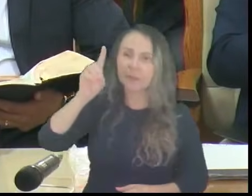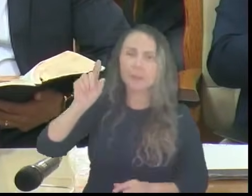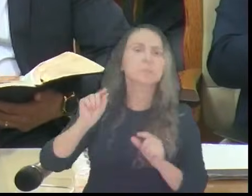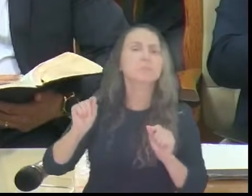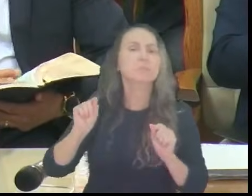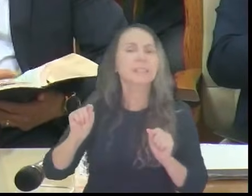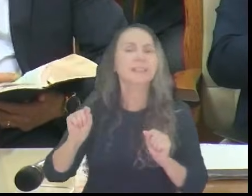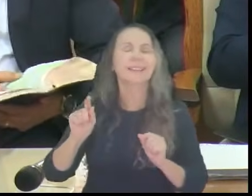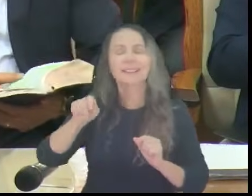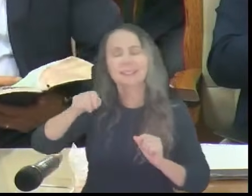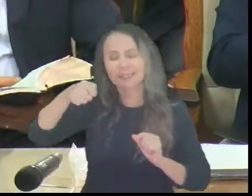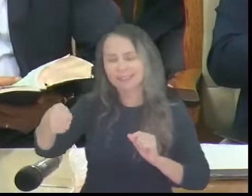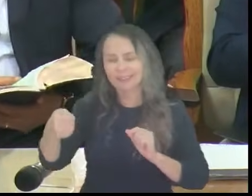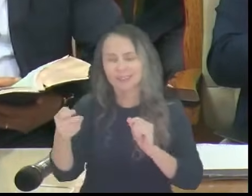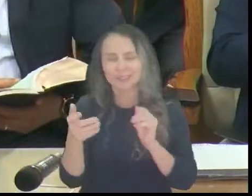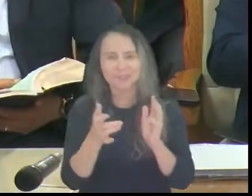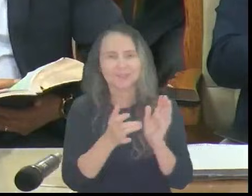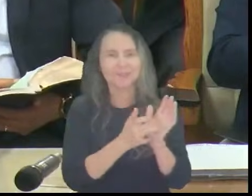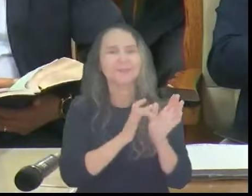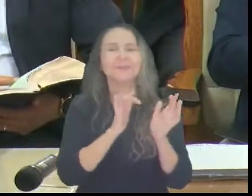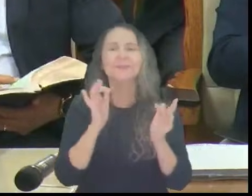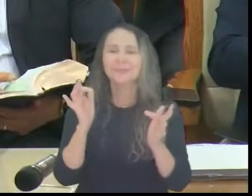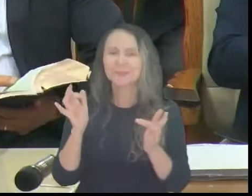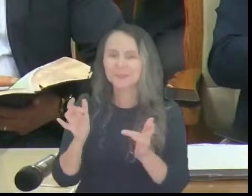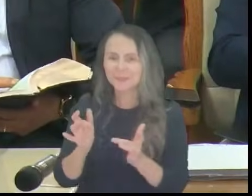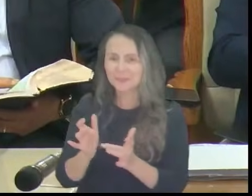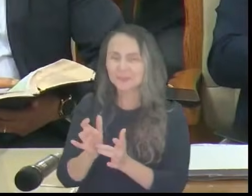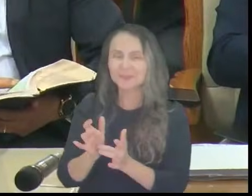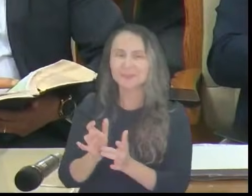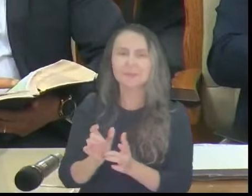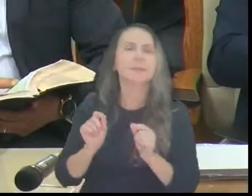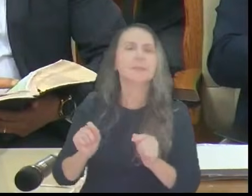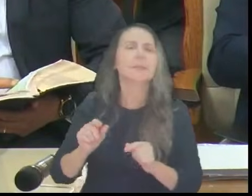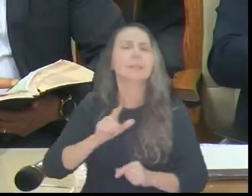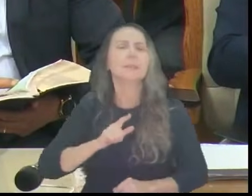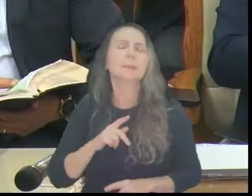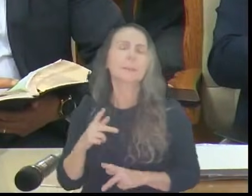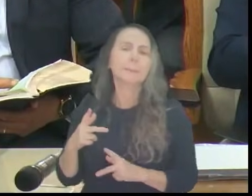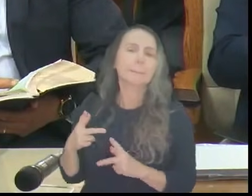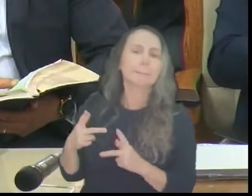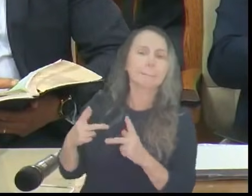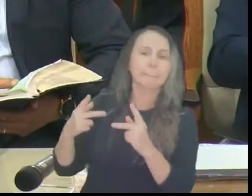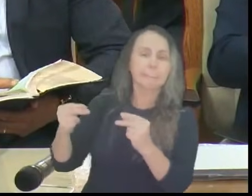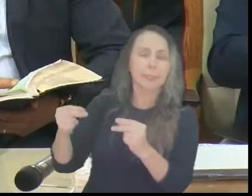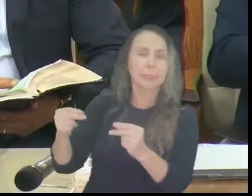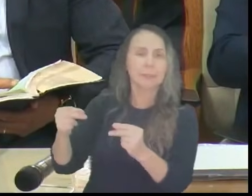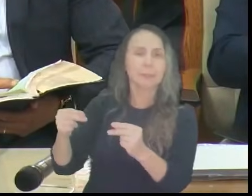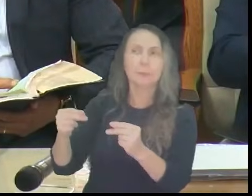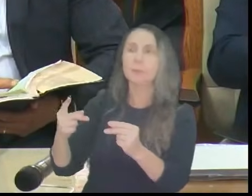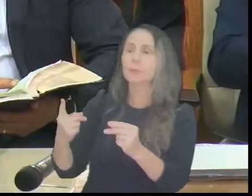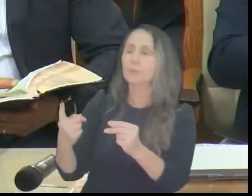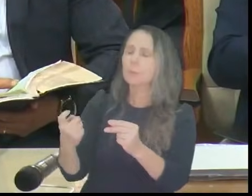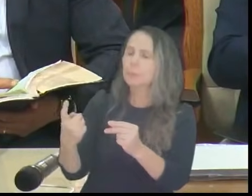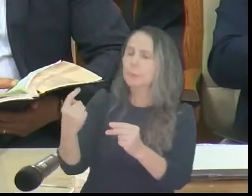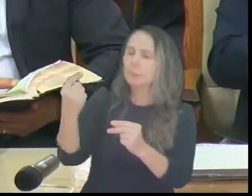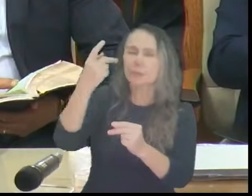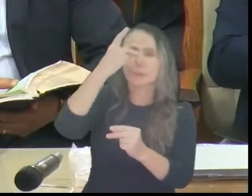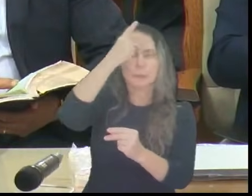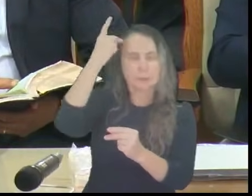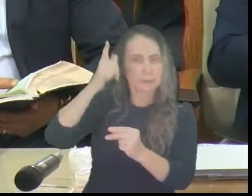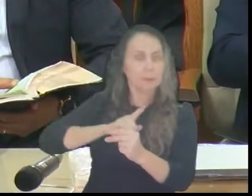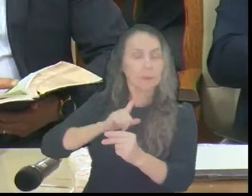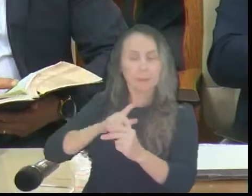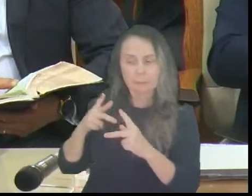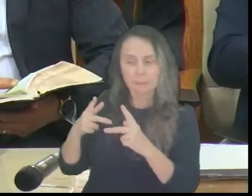que nós pedimos em nome de Jesus? Porque quem é que tem mérito diante de Deus? Qual é a única pessoa que tem